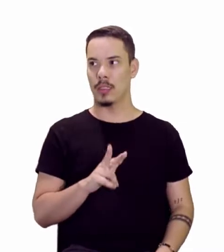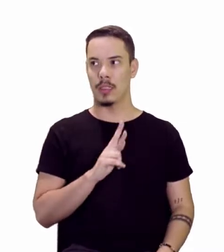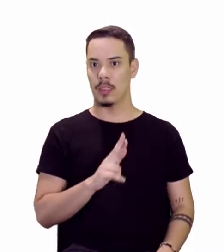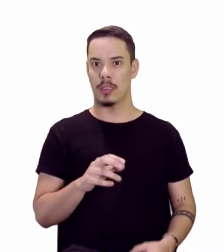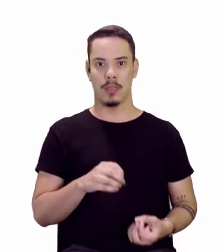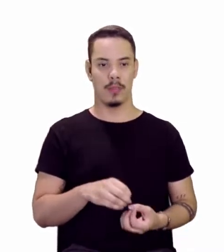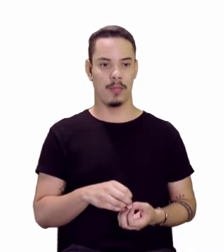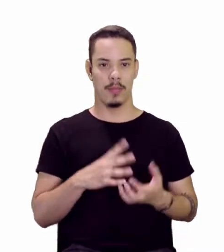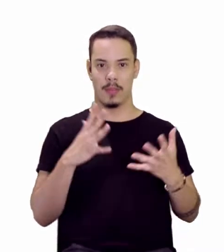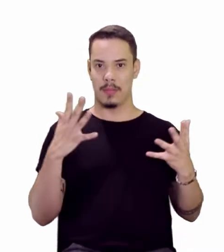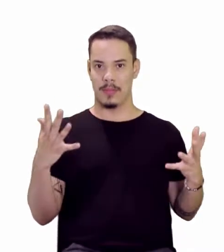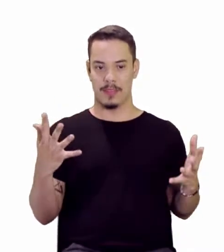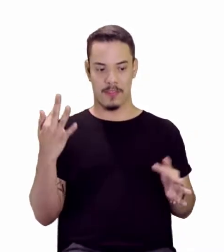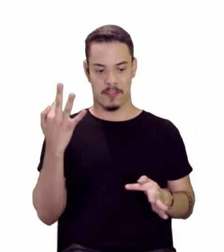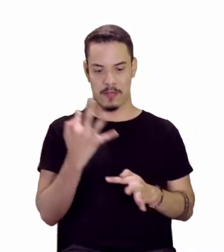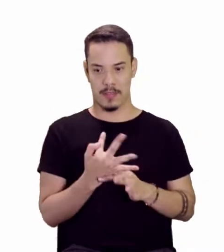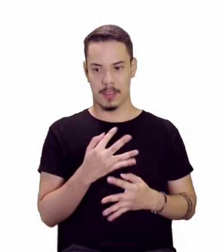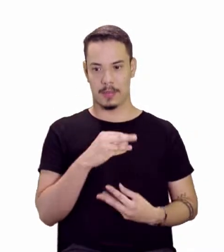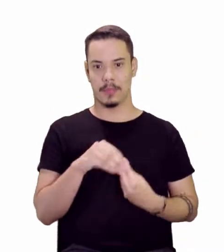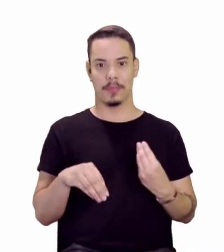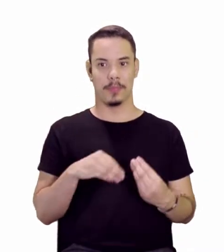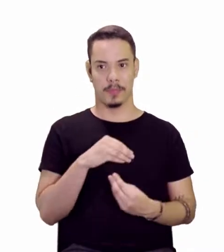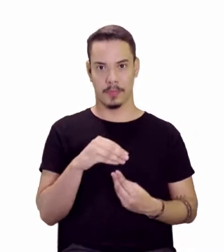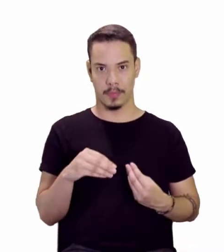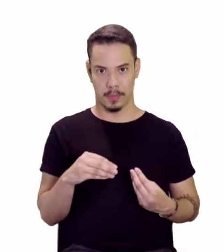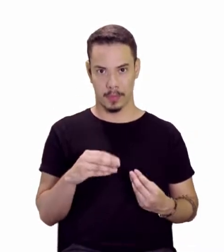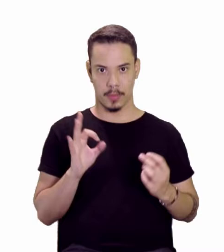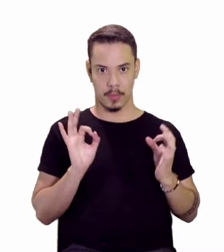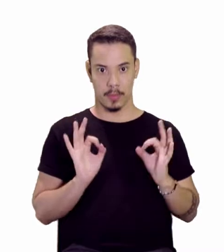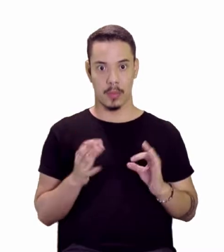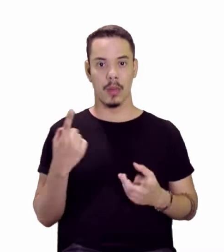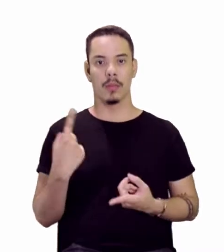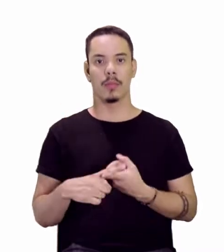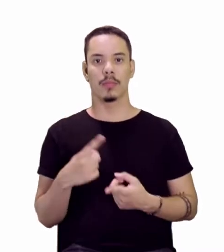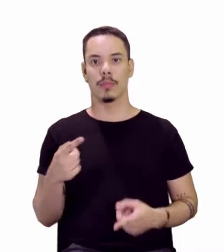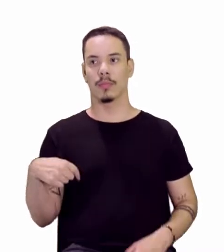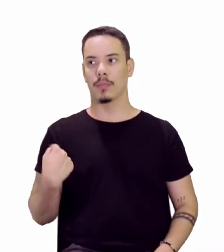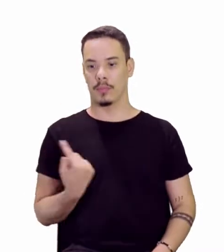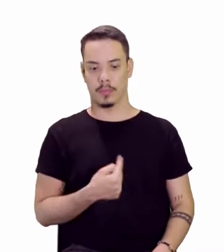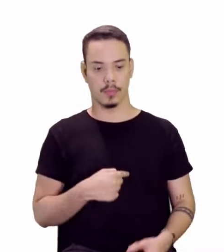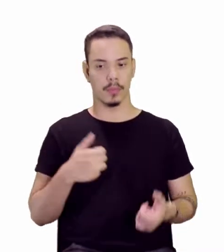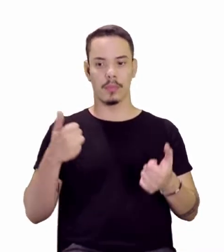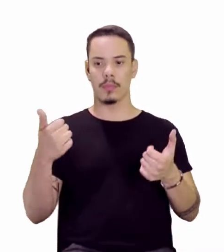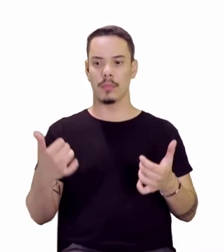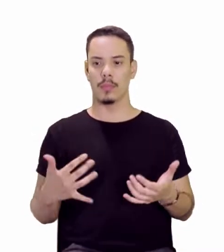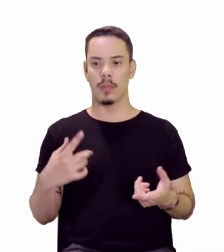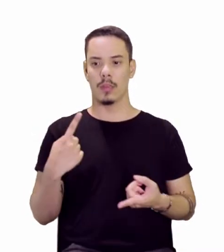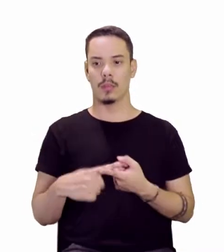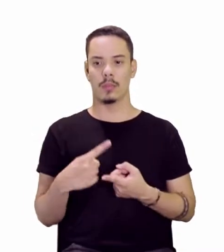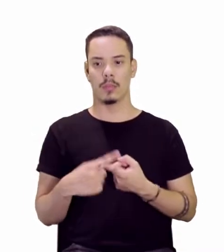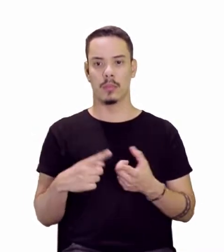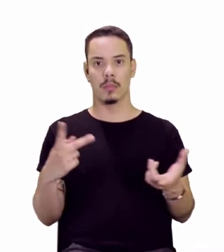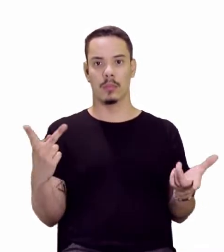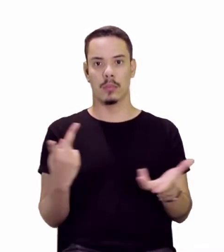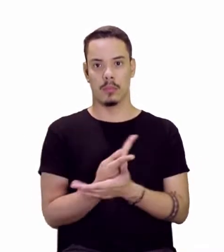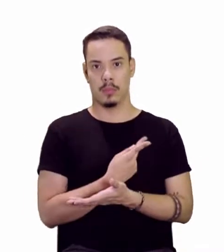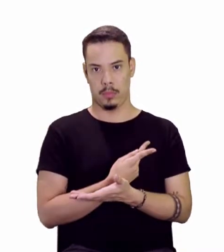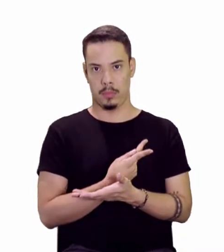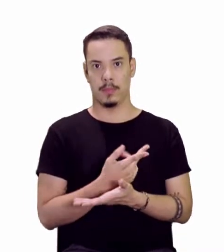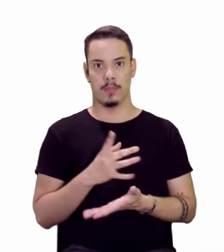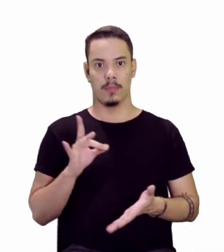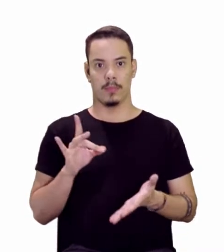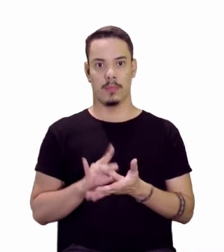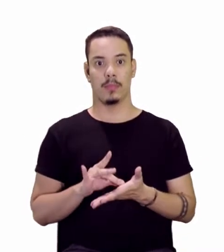Física mágica. Física mágica. Então é física que é o que nós vamos explicar, o porquê que isso ocorre. Porque realmente ocorre, né,